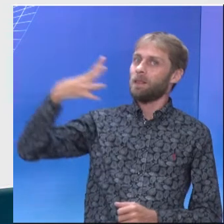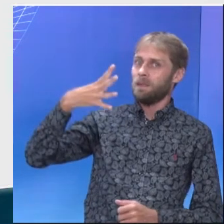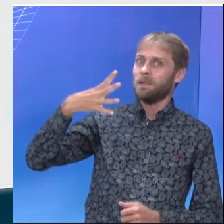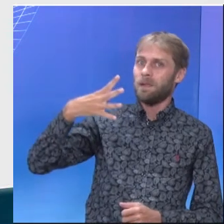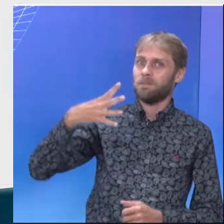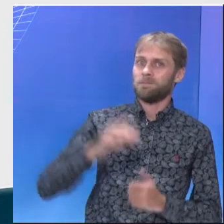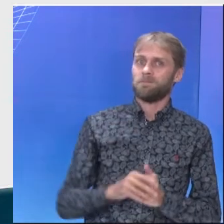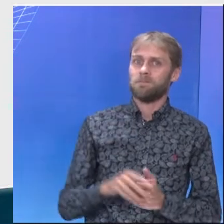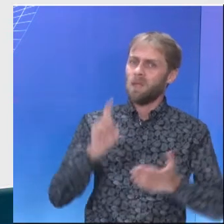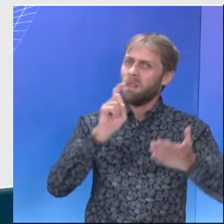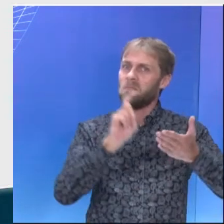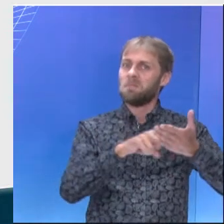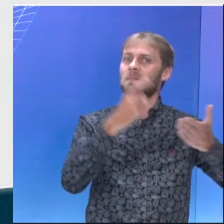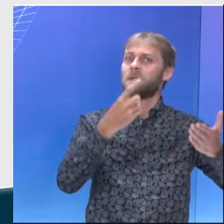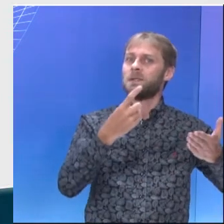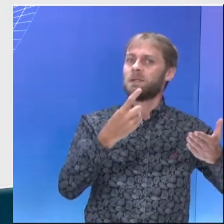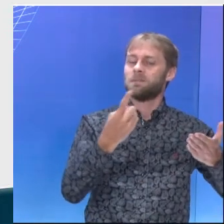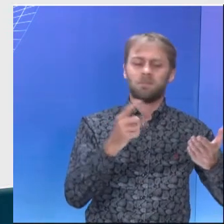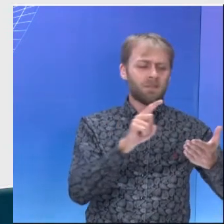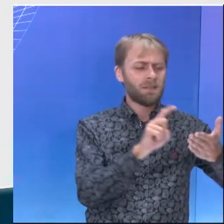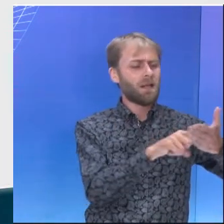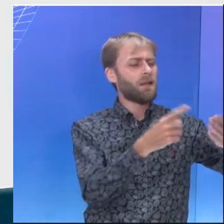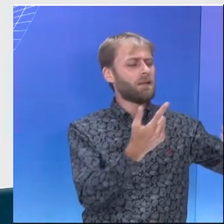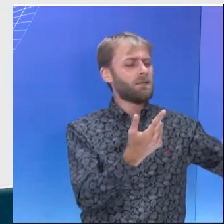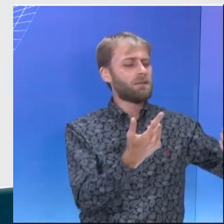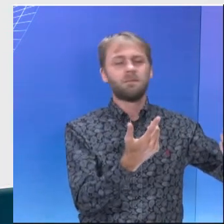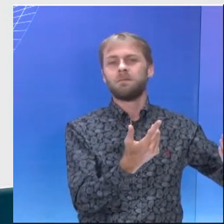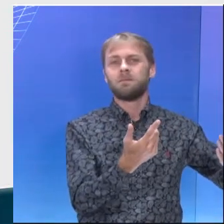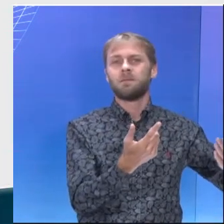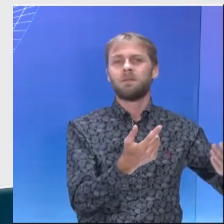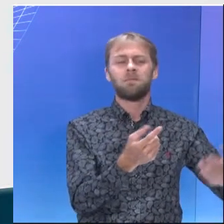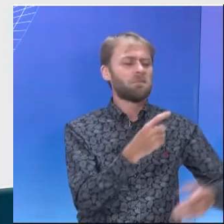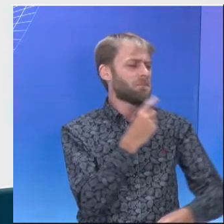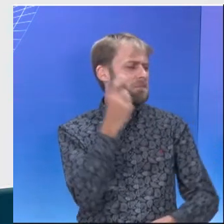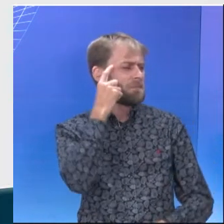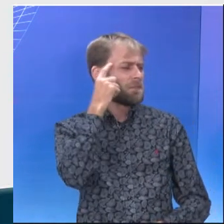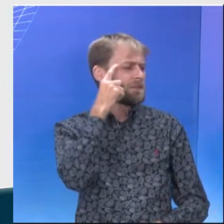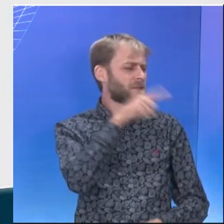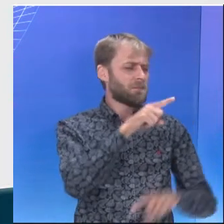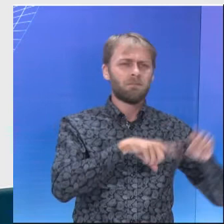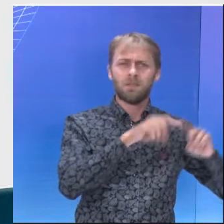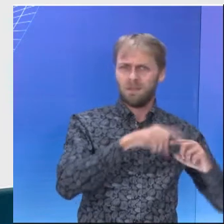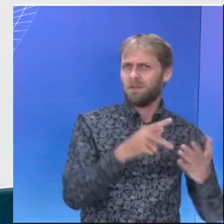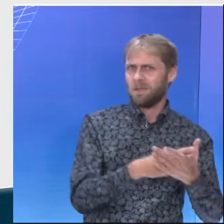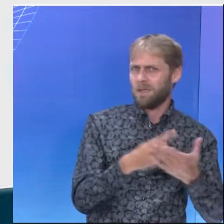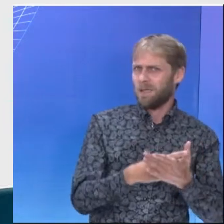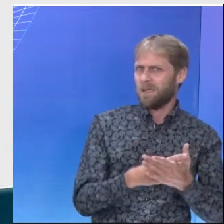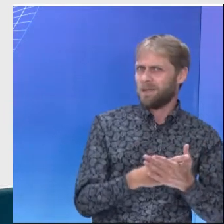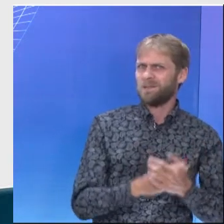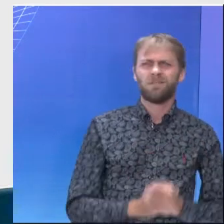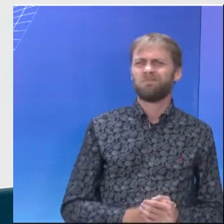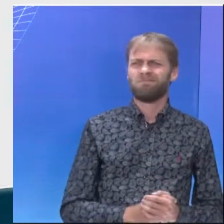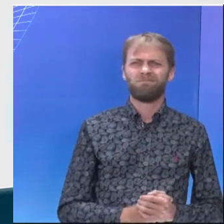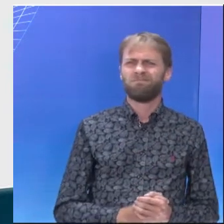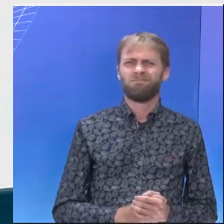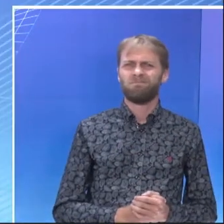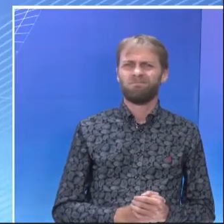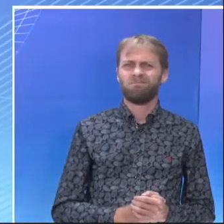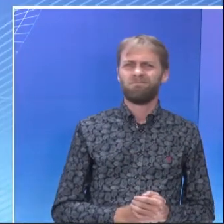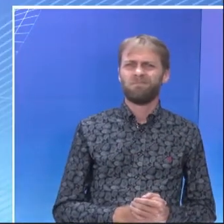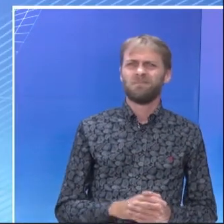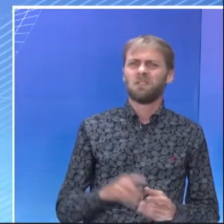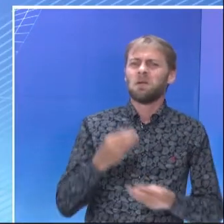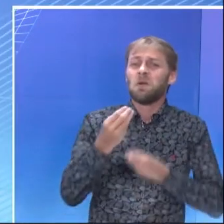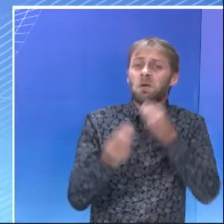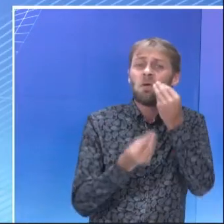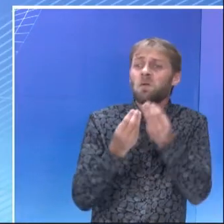lado, você acha que ele está suspeitando que o colega está com seu material por engano? Ele está fazendo uma pergunta de como